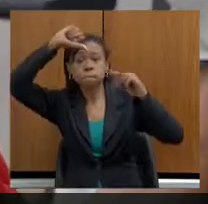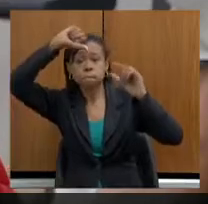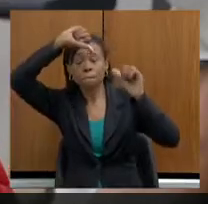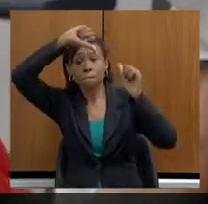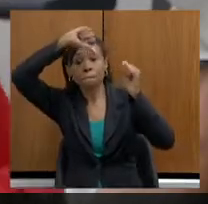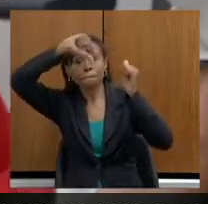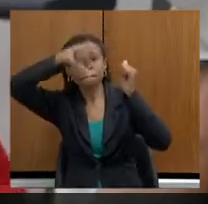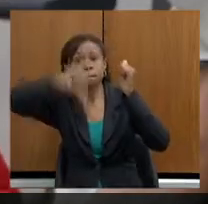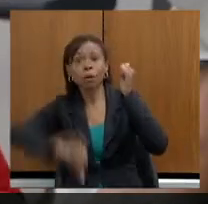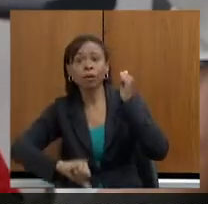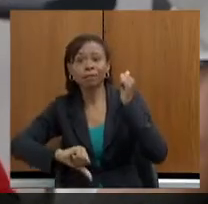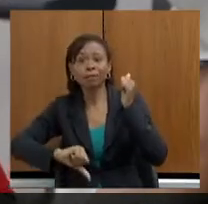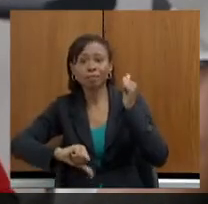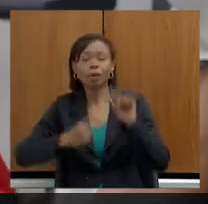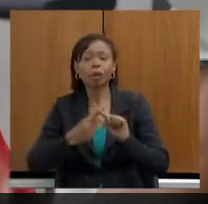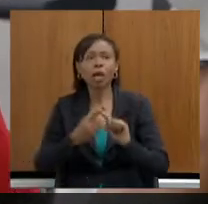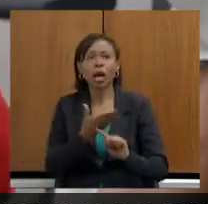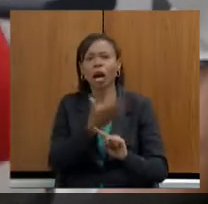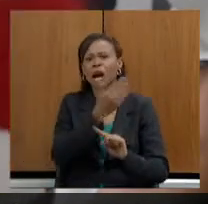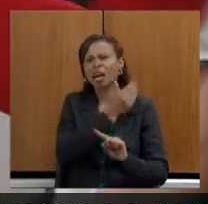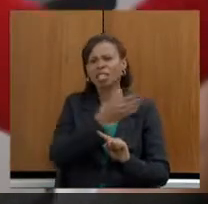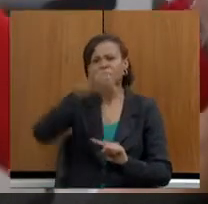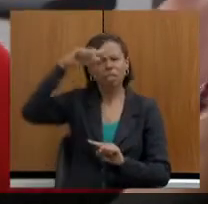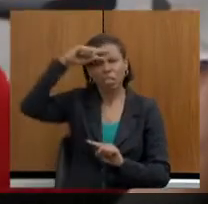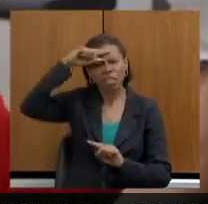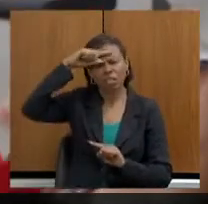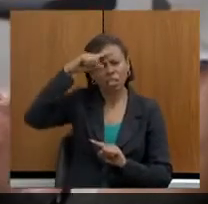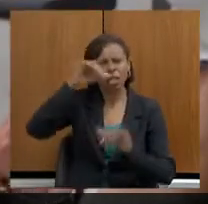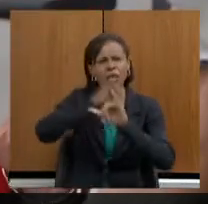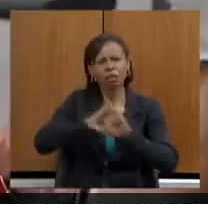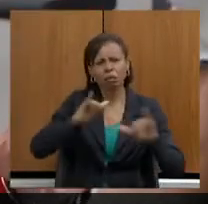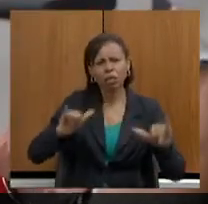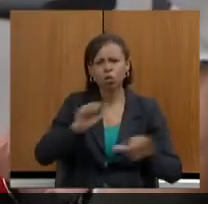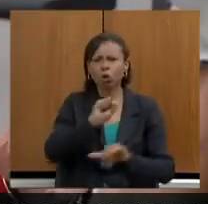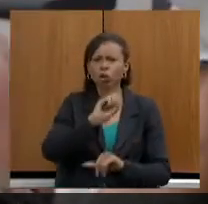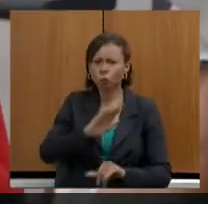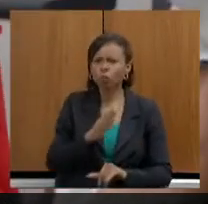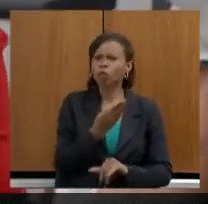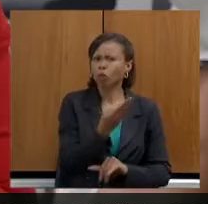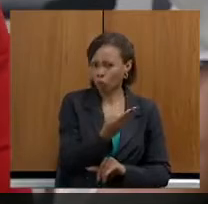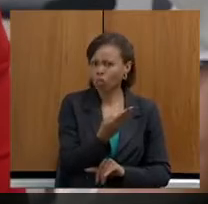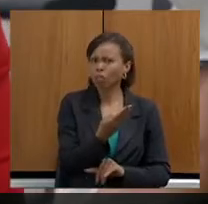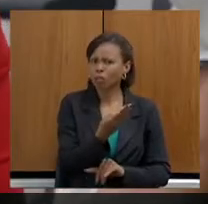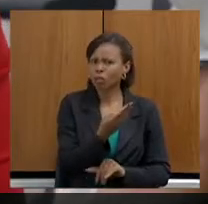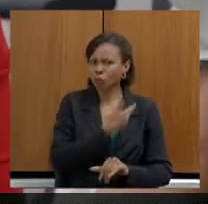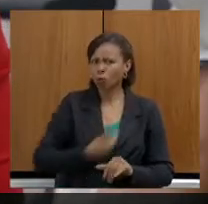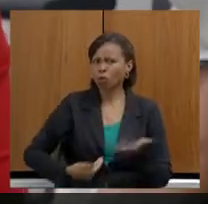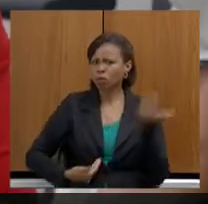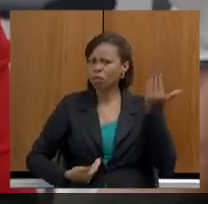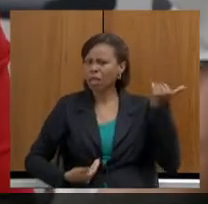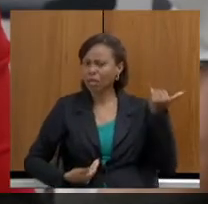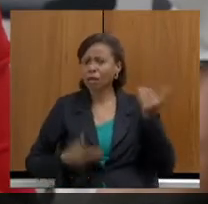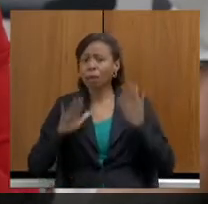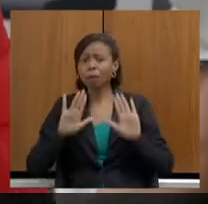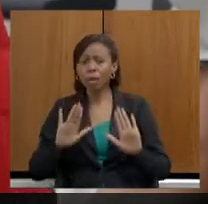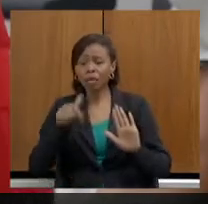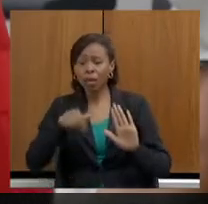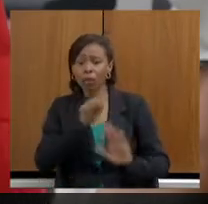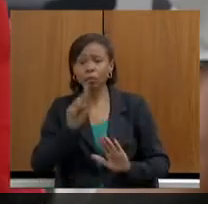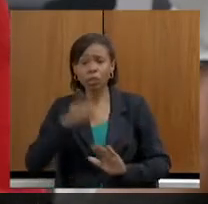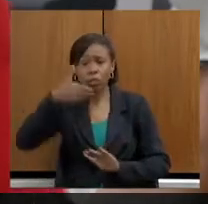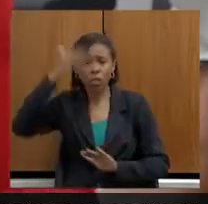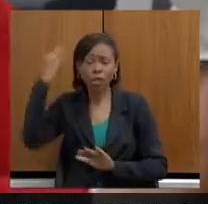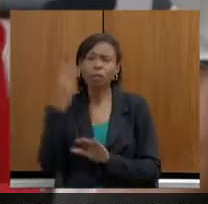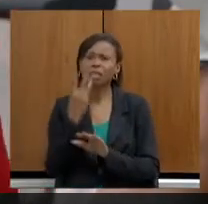fez a época do Anastasia uns oito bilhões de todo o governo do Shopping de gestão em três anos o tema tá